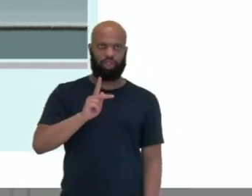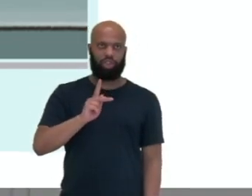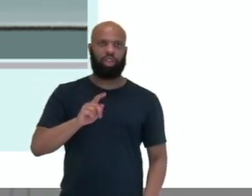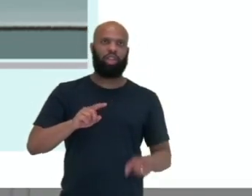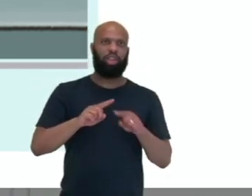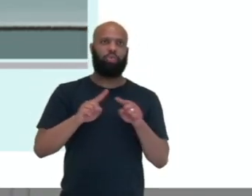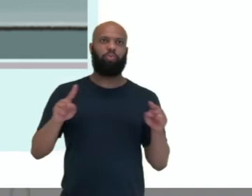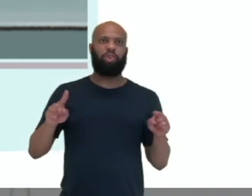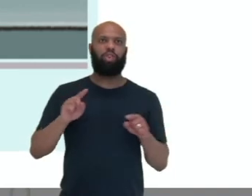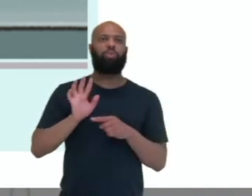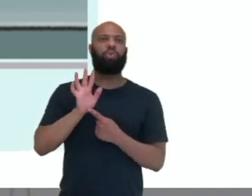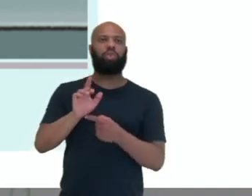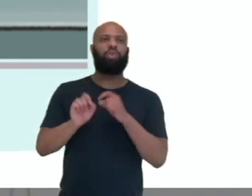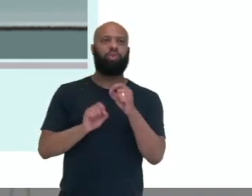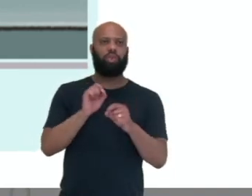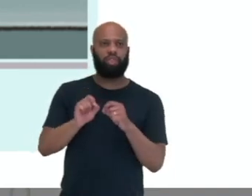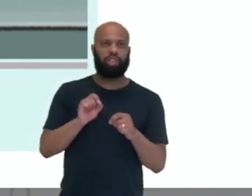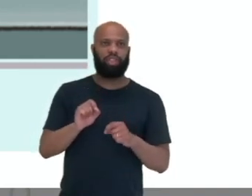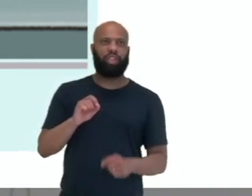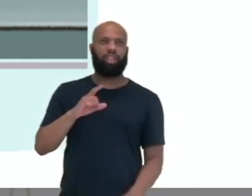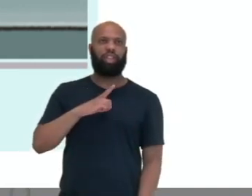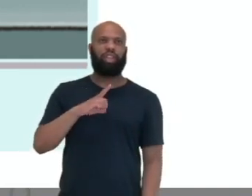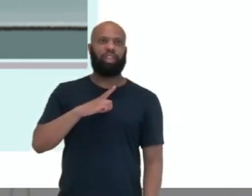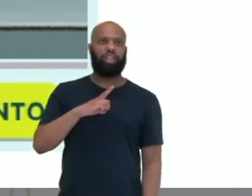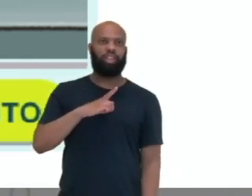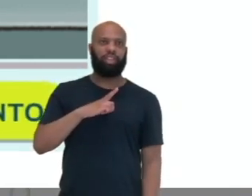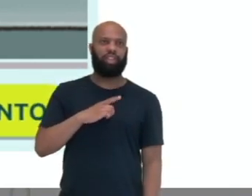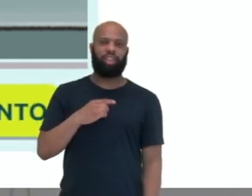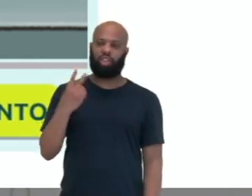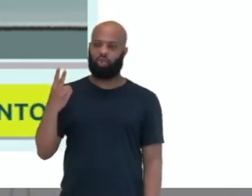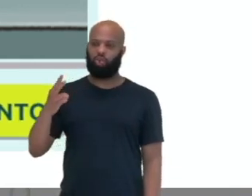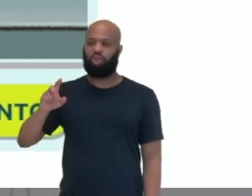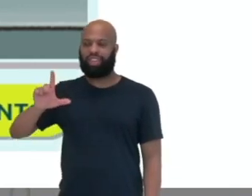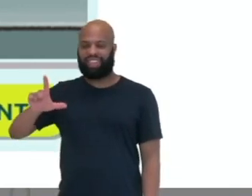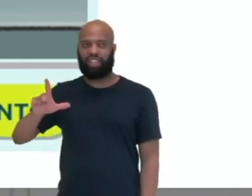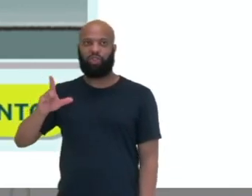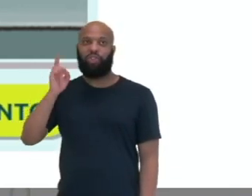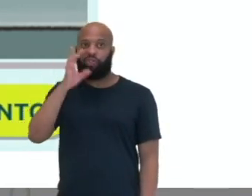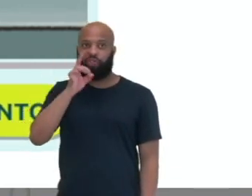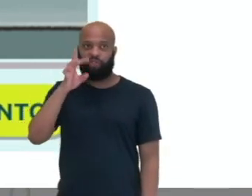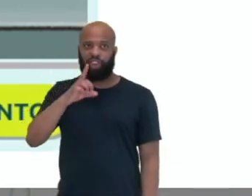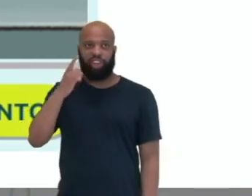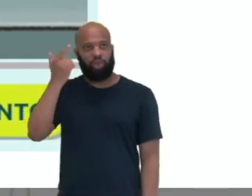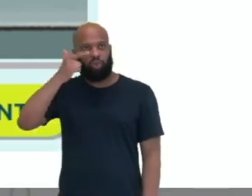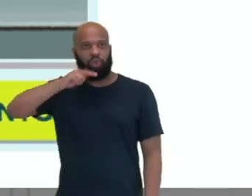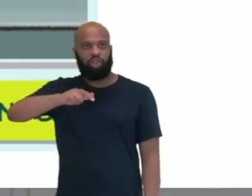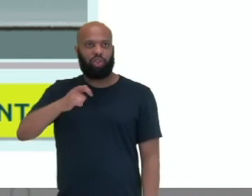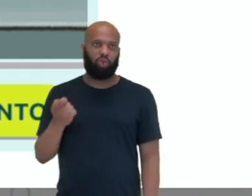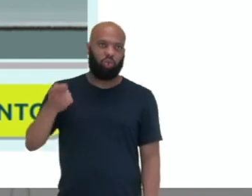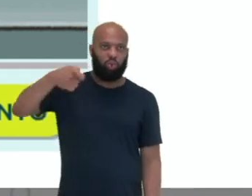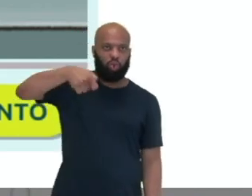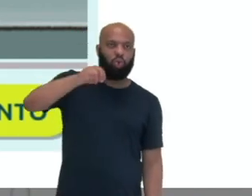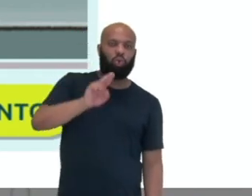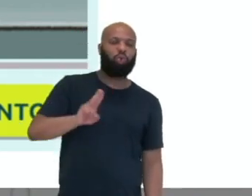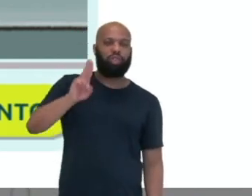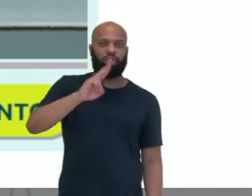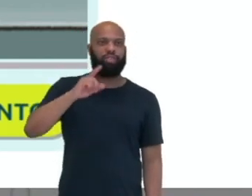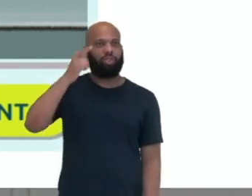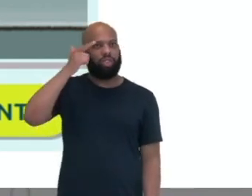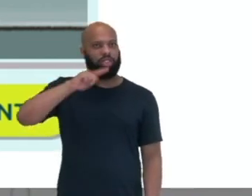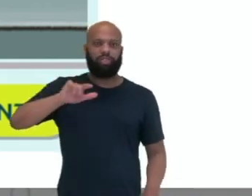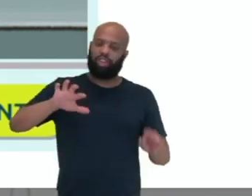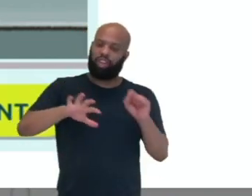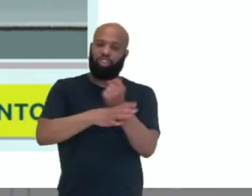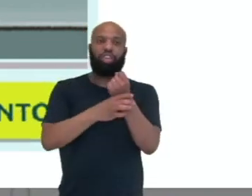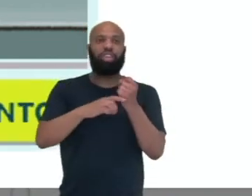indicando essa primeira jogada, né, ó, se aqui tem 2 litros, aí eu completo lá, consigo colocar os dois, né? Então, eu consigo garantir que tem